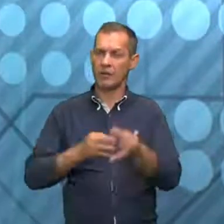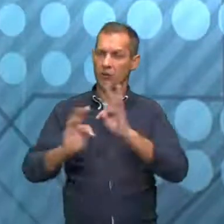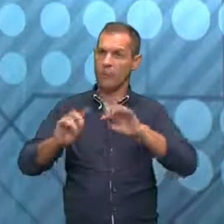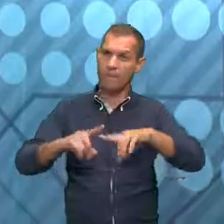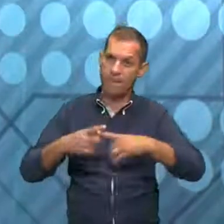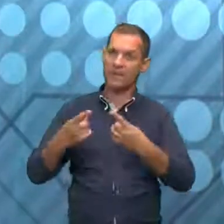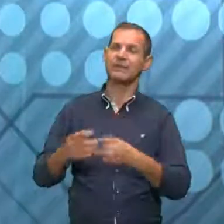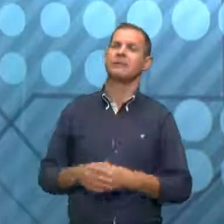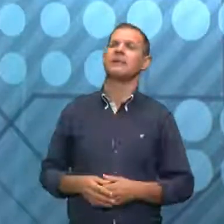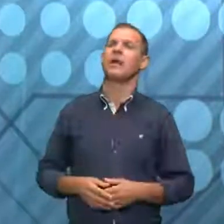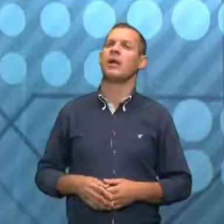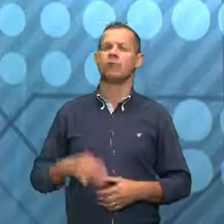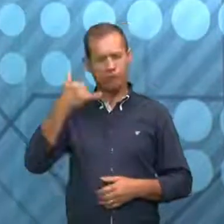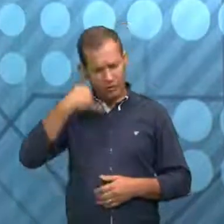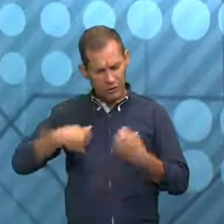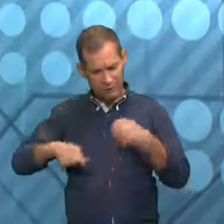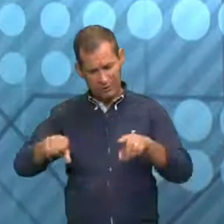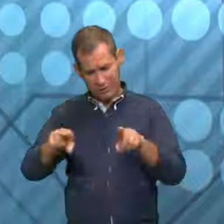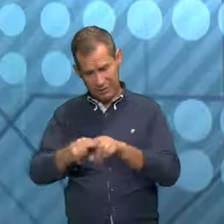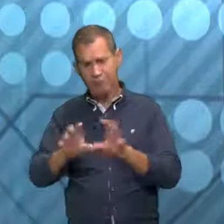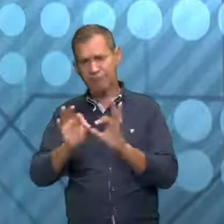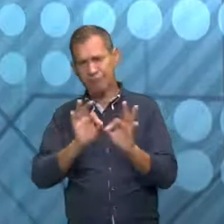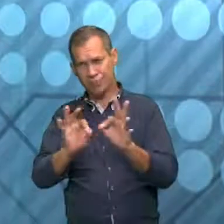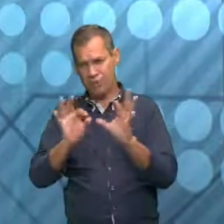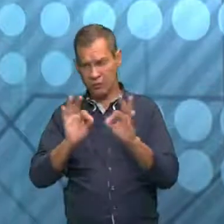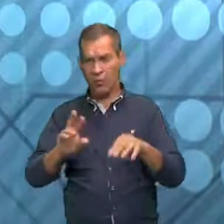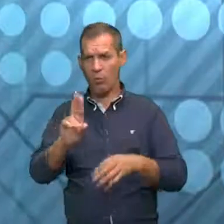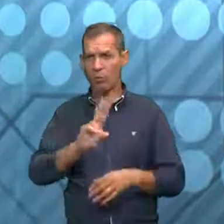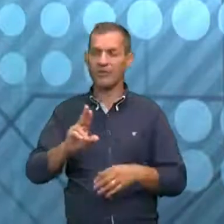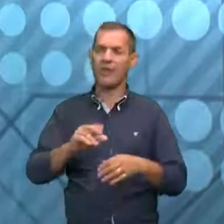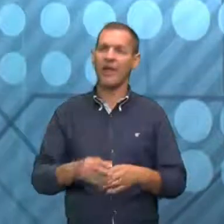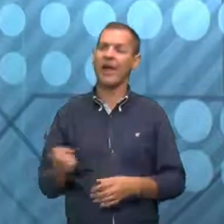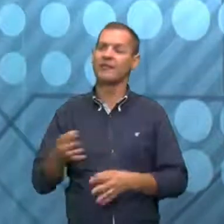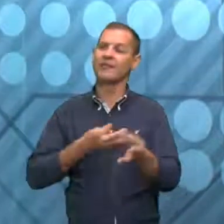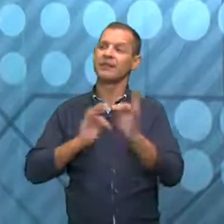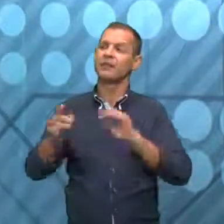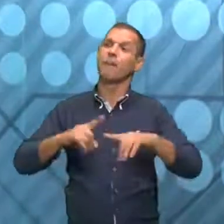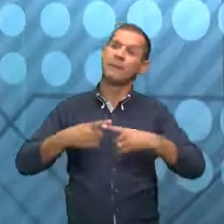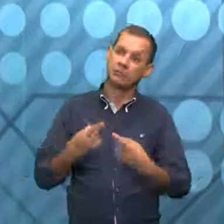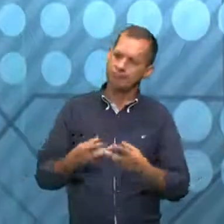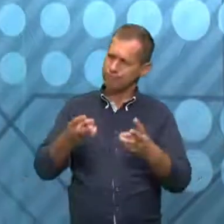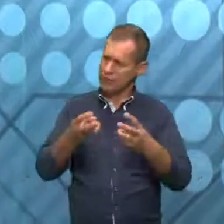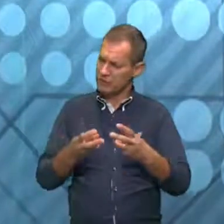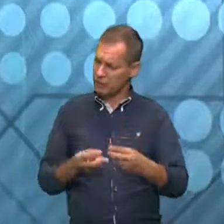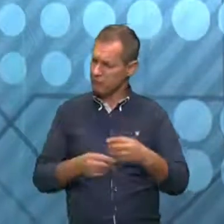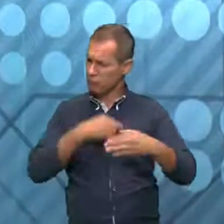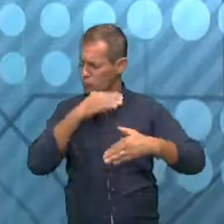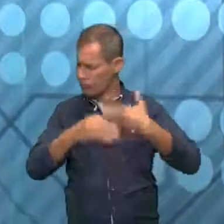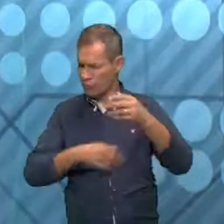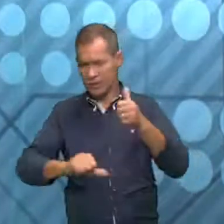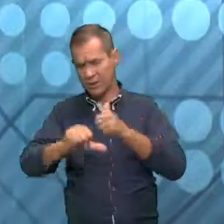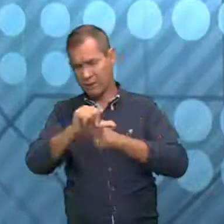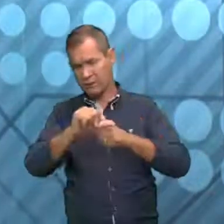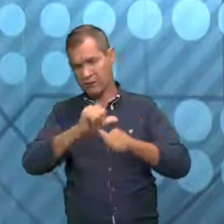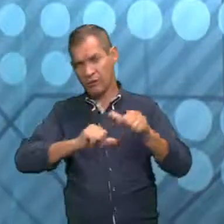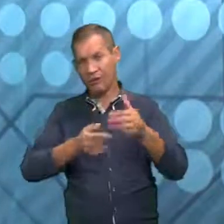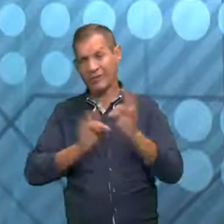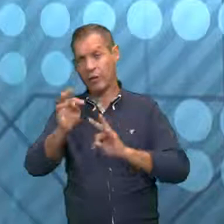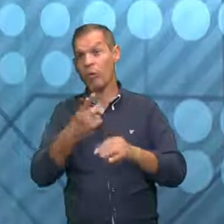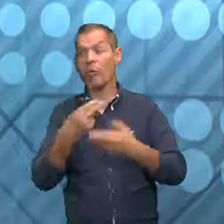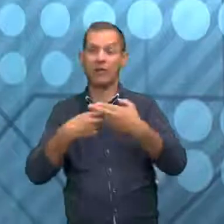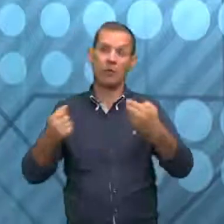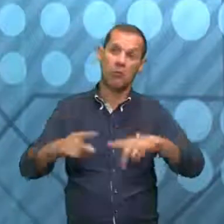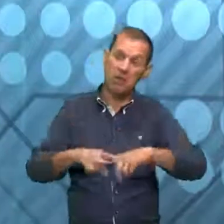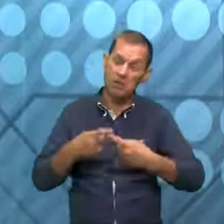tecnologia. Mas o seu celular precisa também estar preparado para utilizar essa nova tecnologia. Então você vê quanto avanço tecnológico em uma só